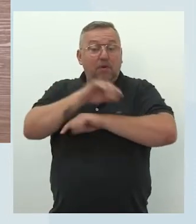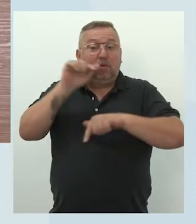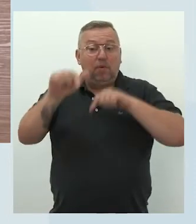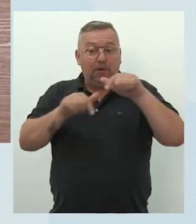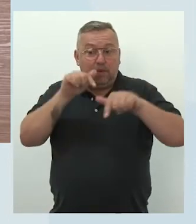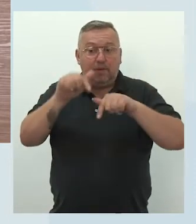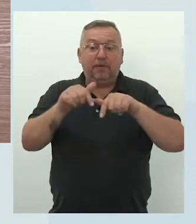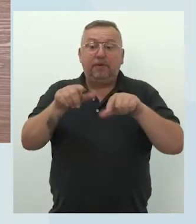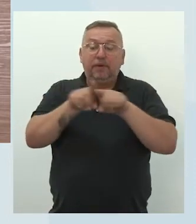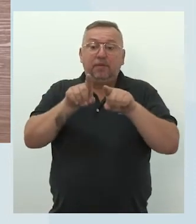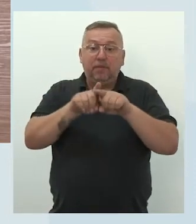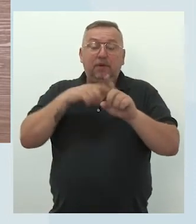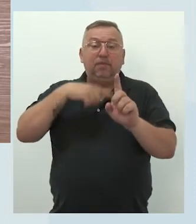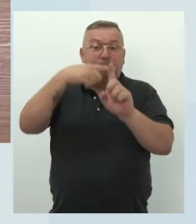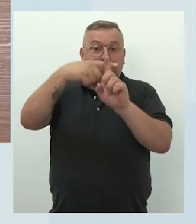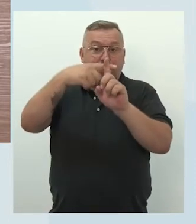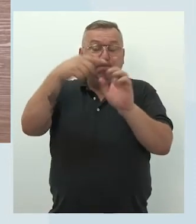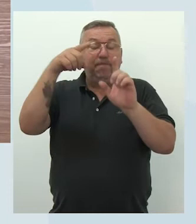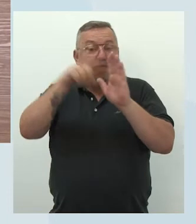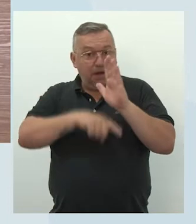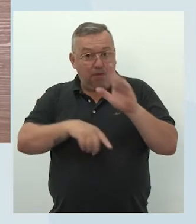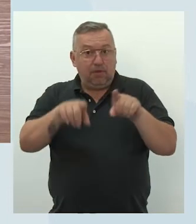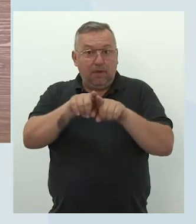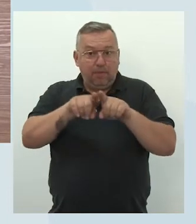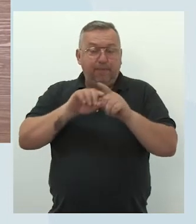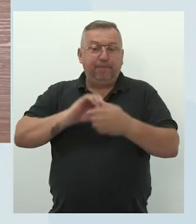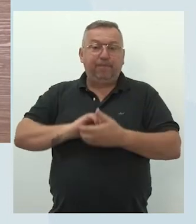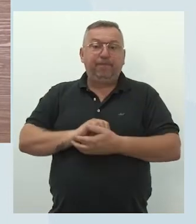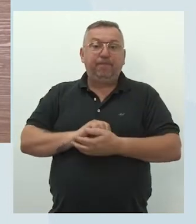adição e subtração. Depois,